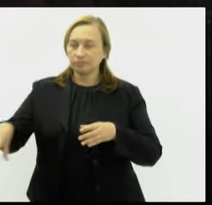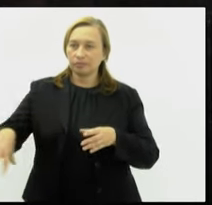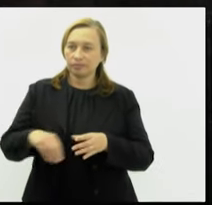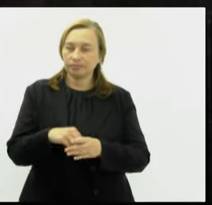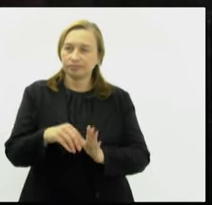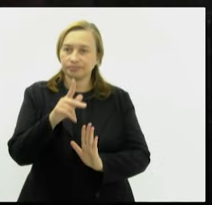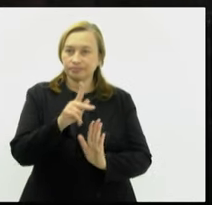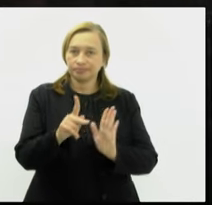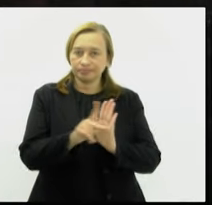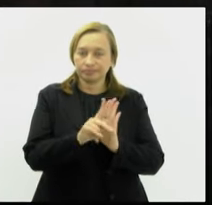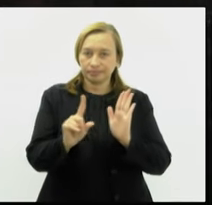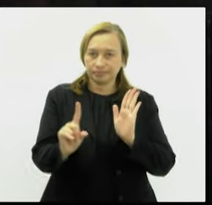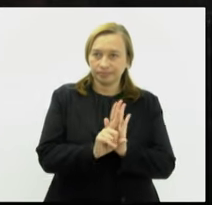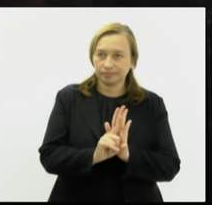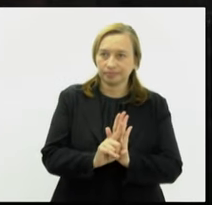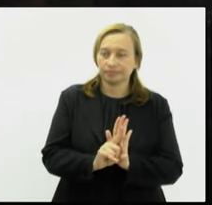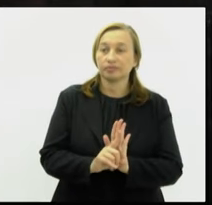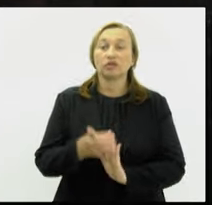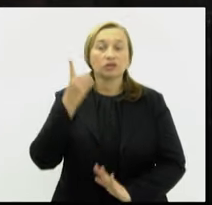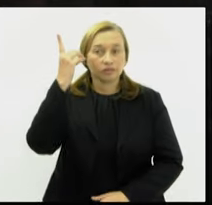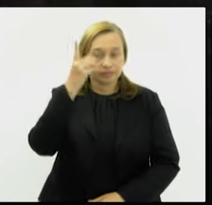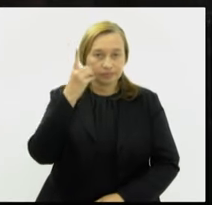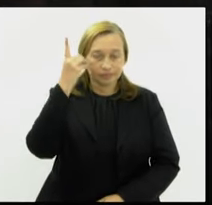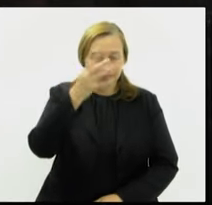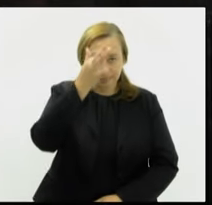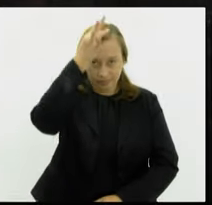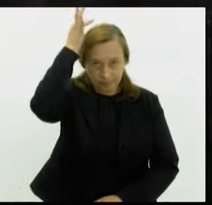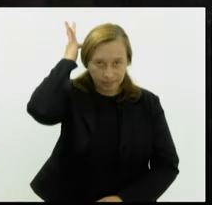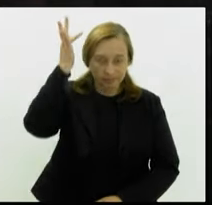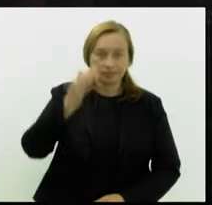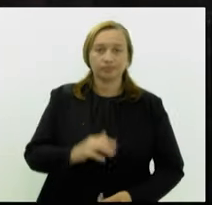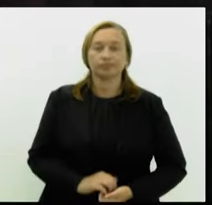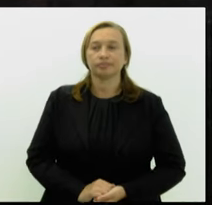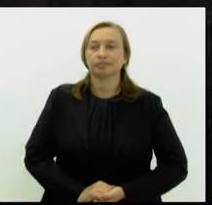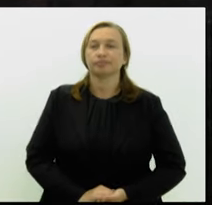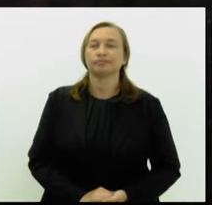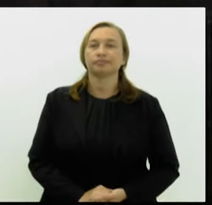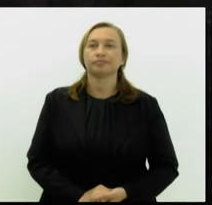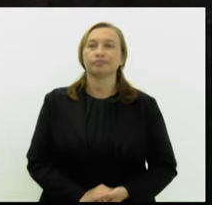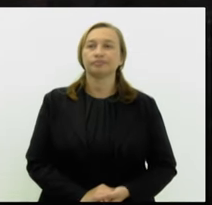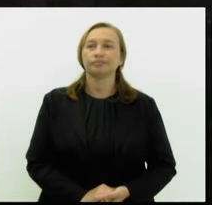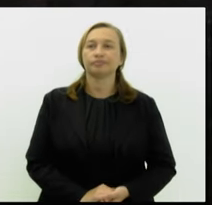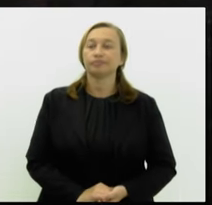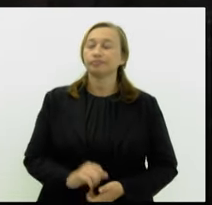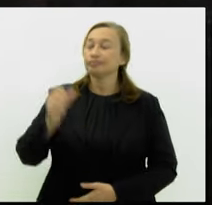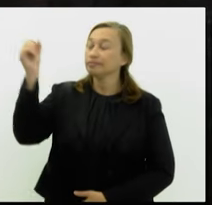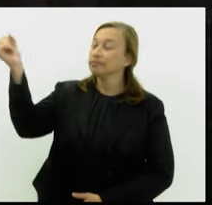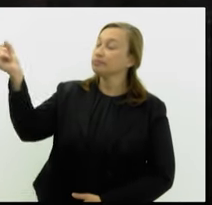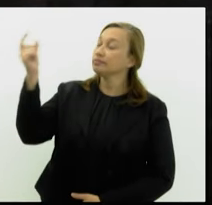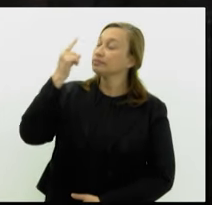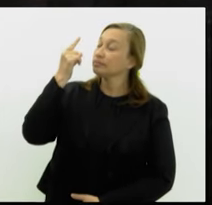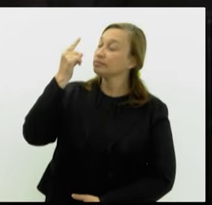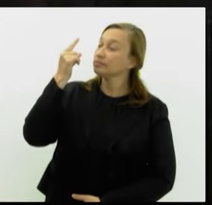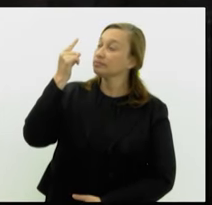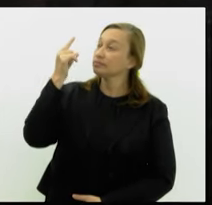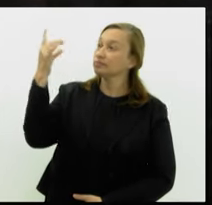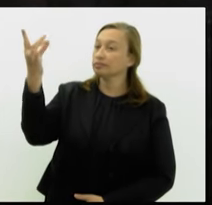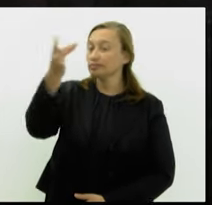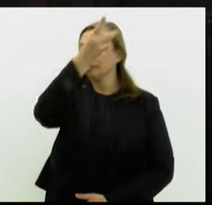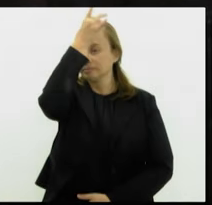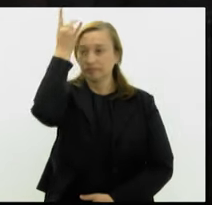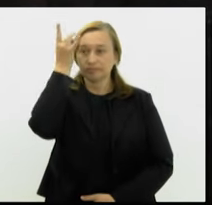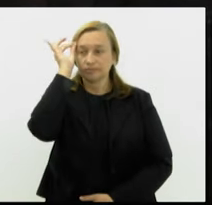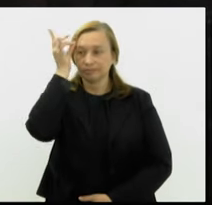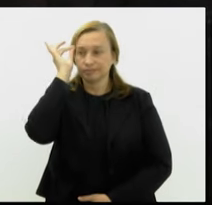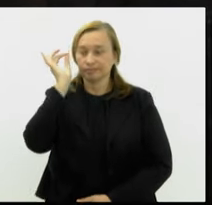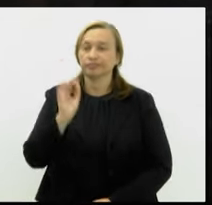de lei do deputado Fred Pacheco, inspirado ele que foi pelo Espírito